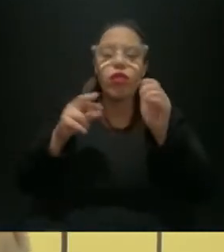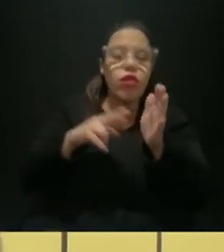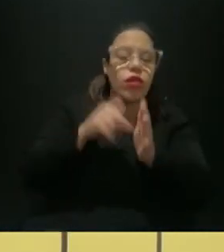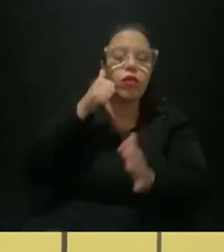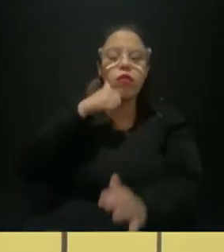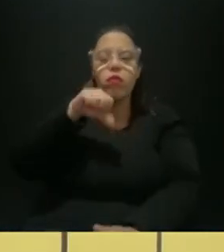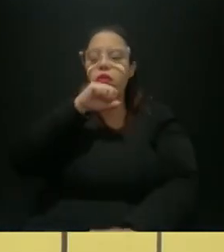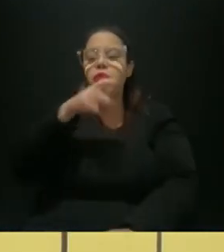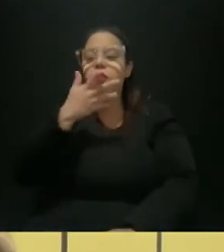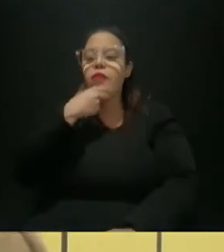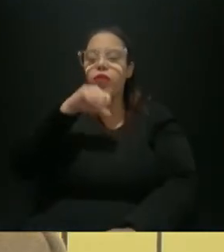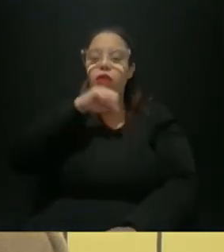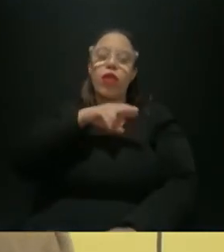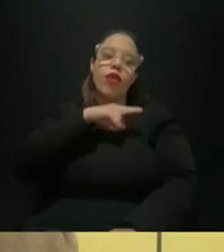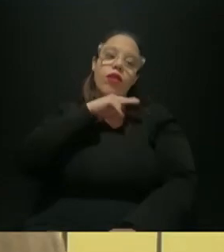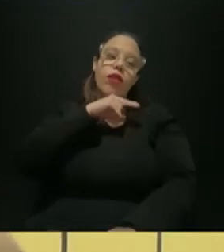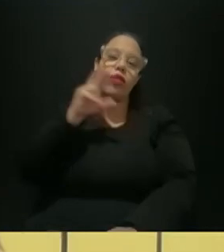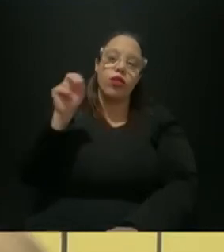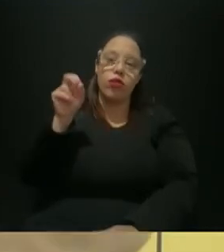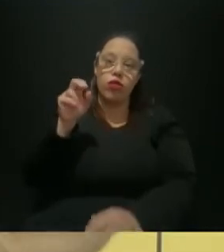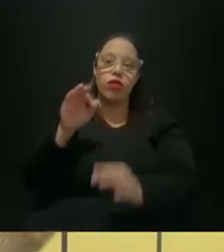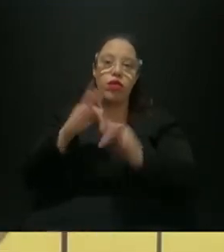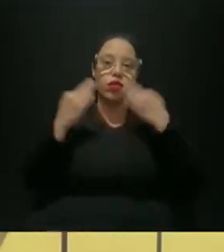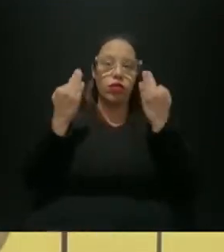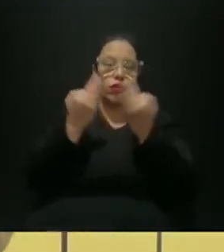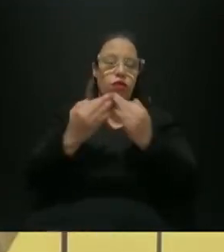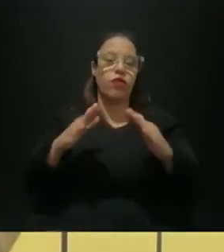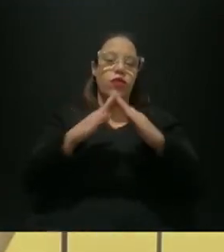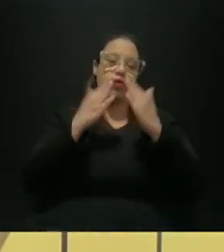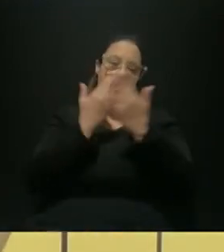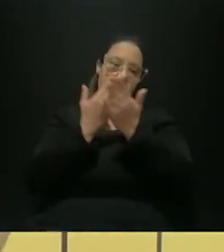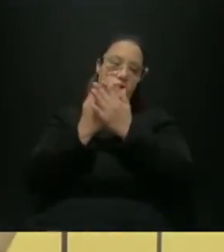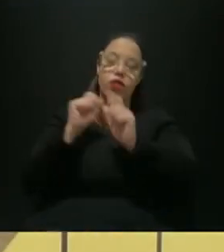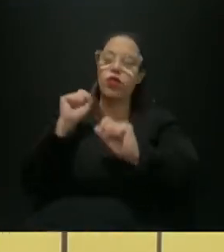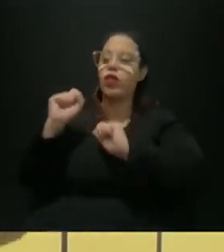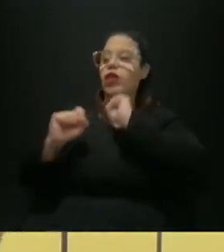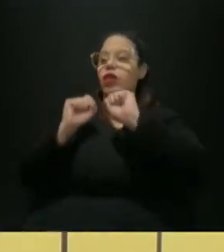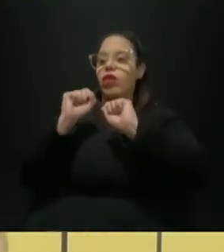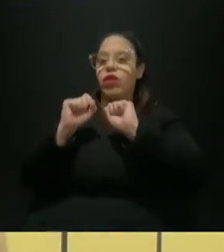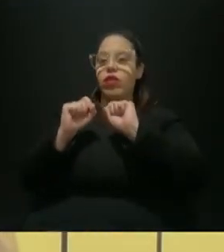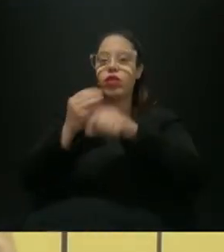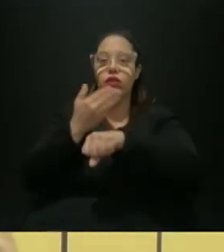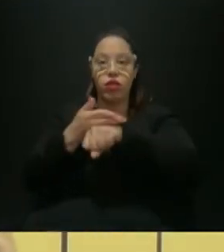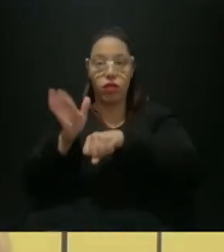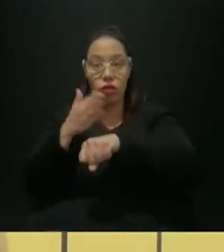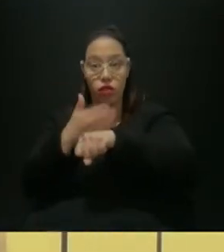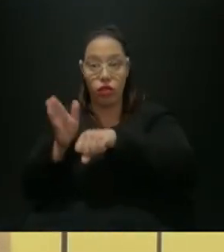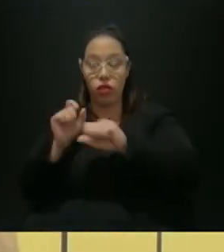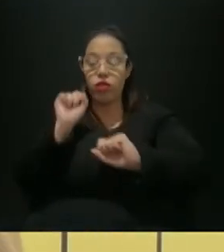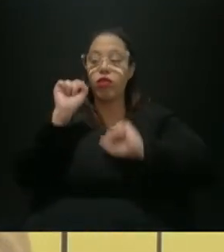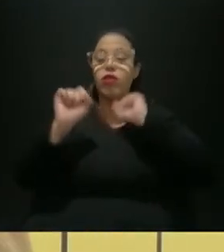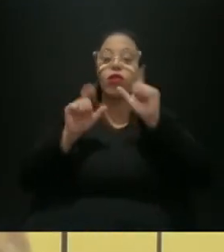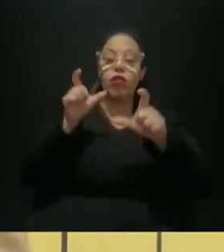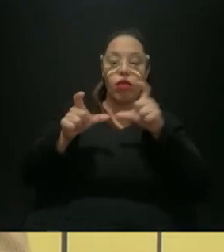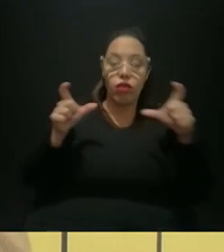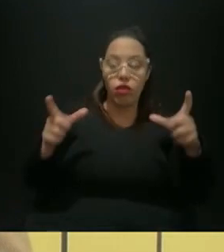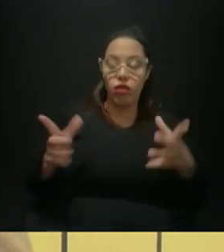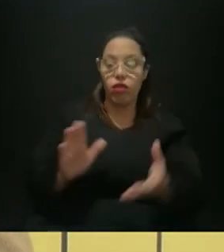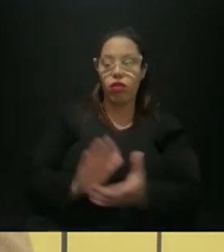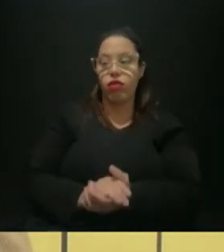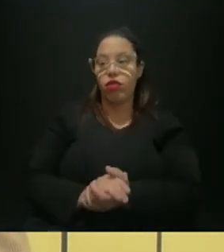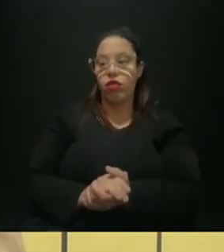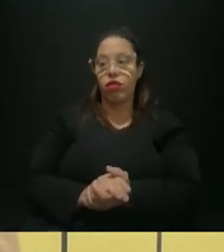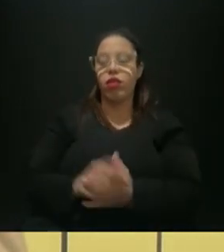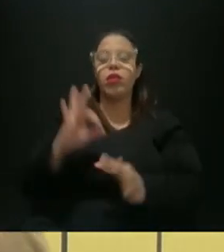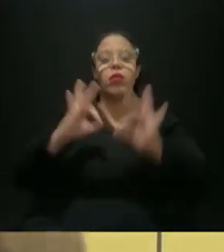avós, escola, creches com essas crianças? Quem é que é treinado nisso? Quais são as pessoas que são preparadas para lidar